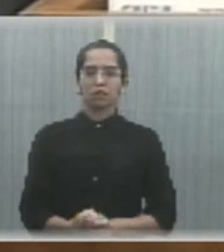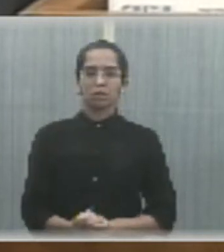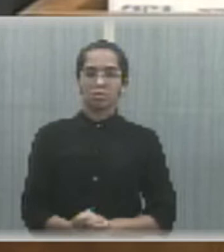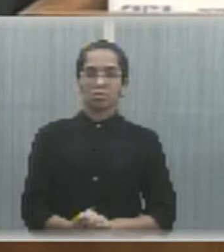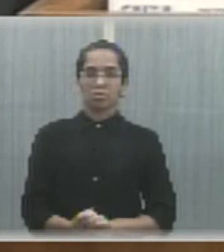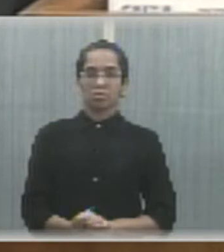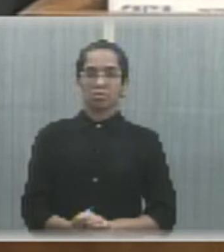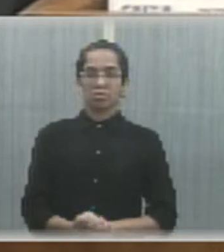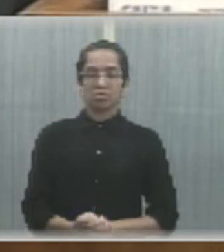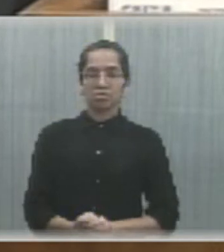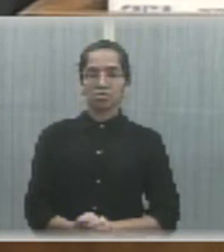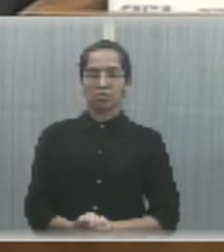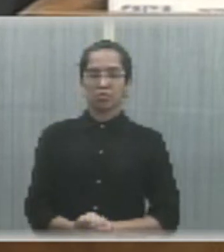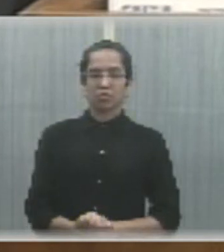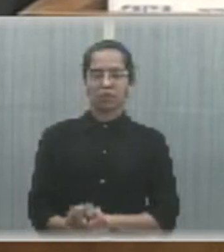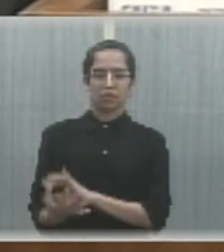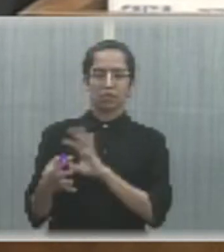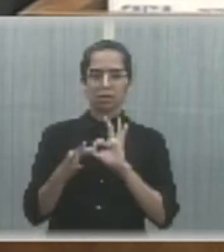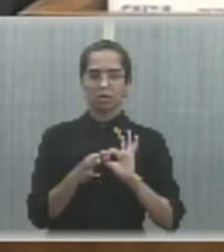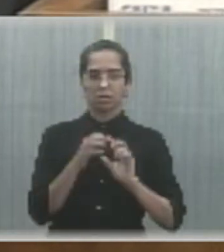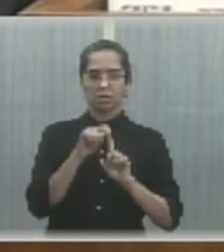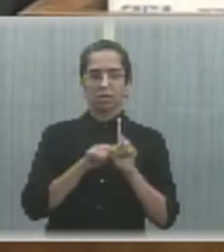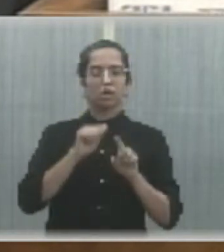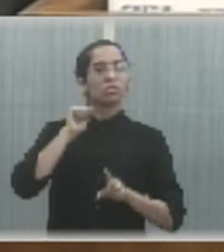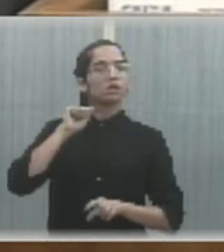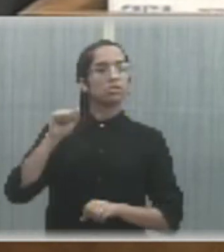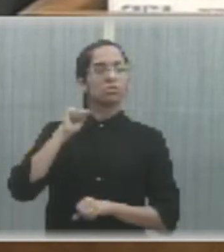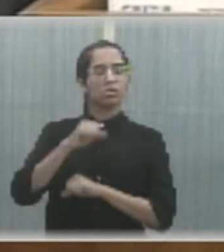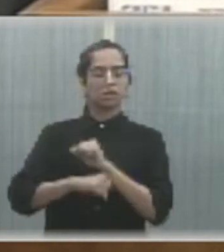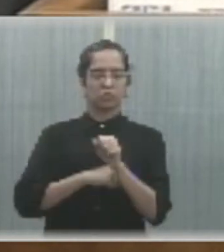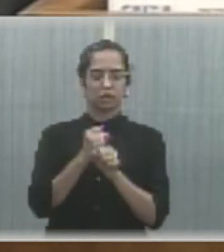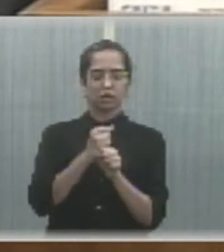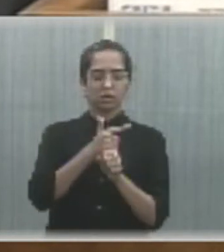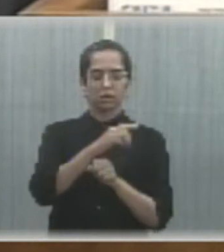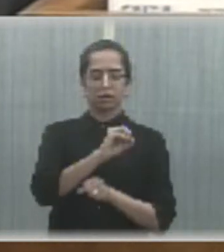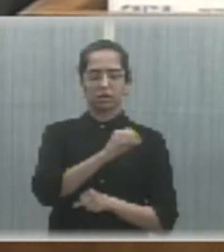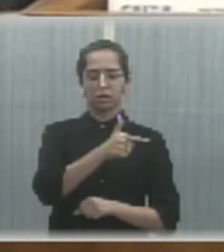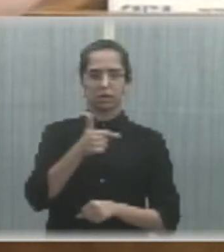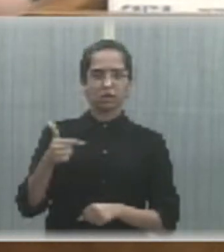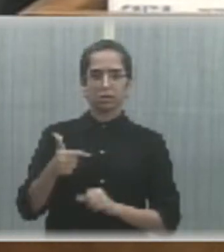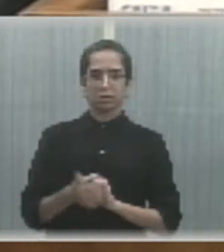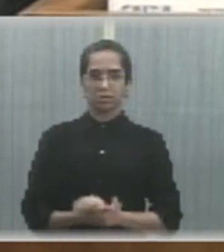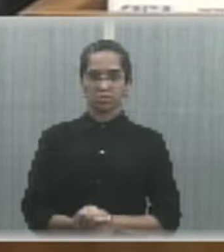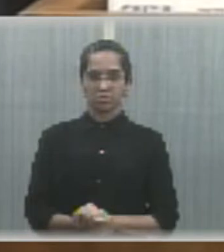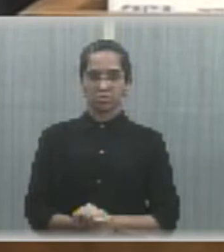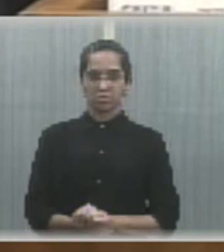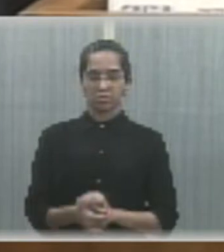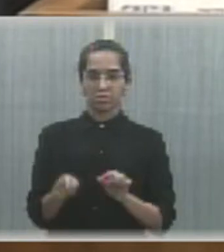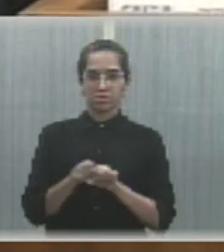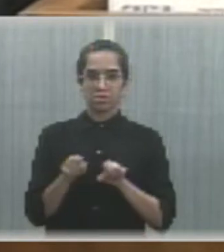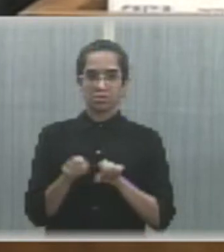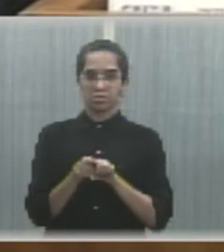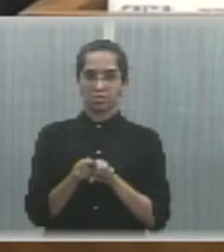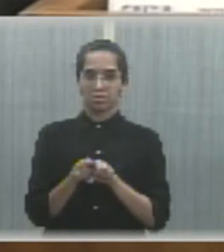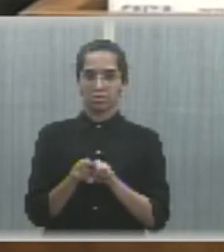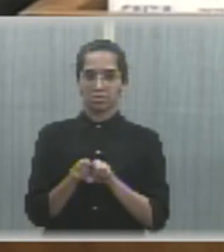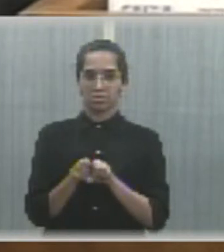Carvalho, referente ao mês de abril de 2022. E prestação de